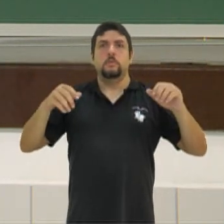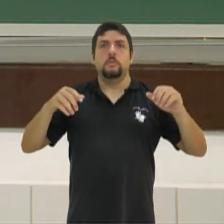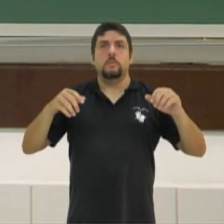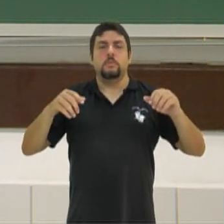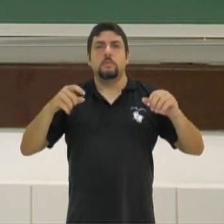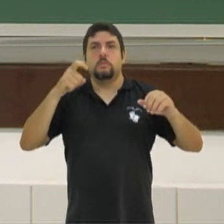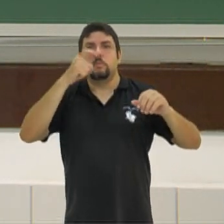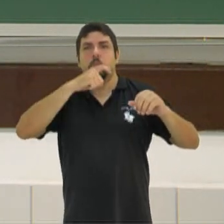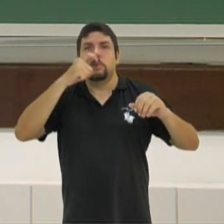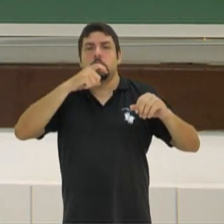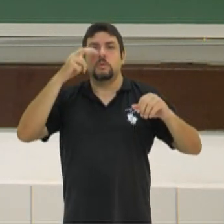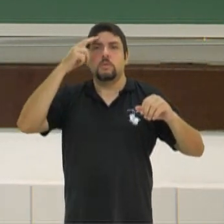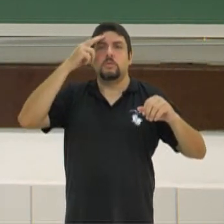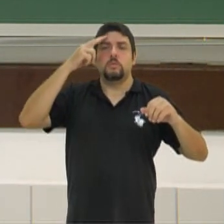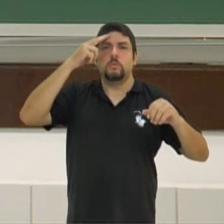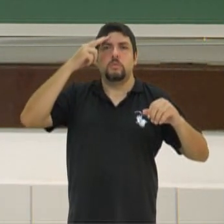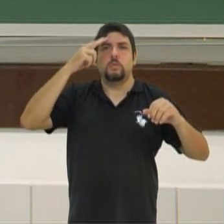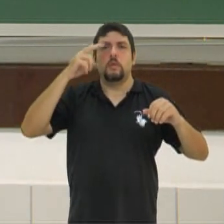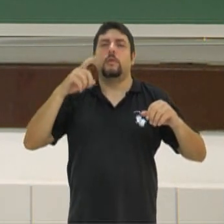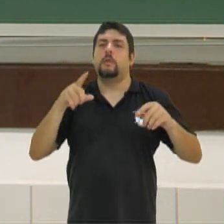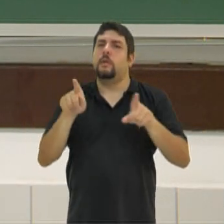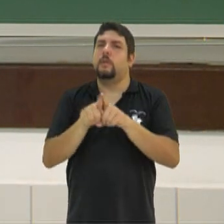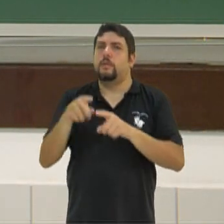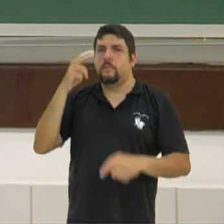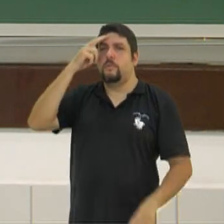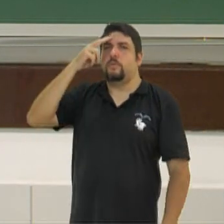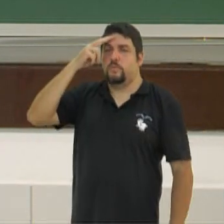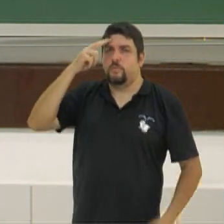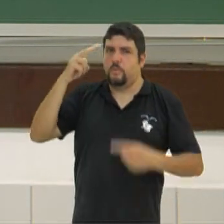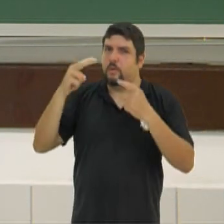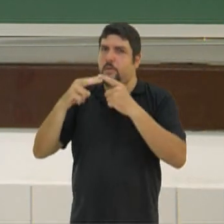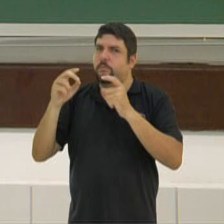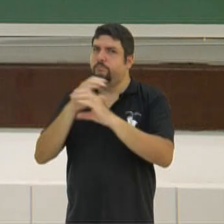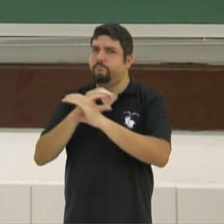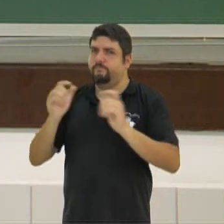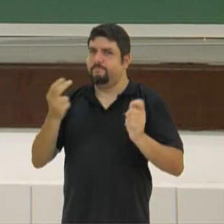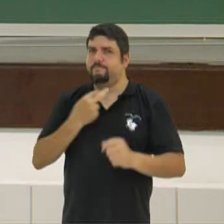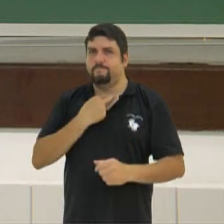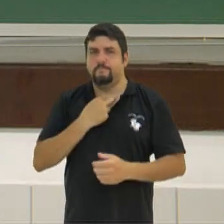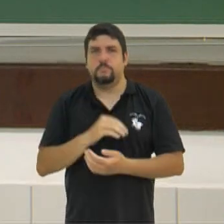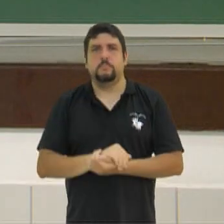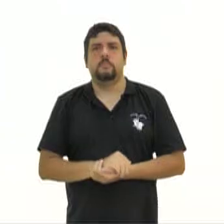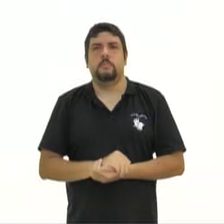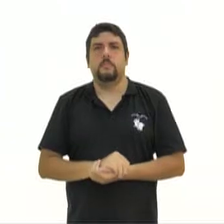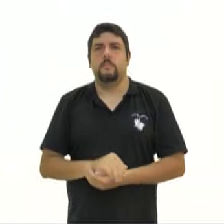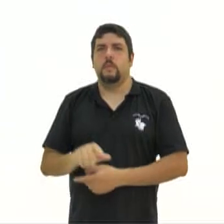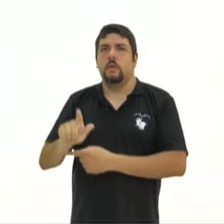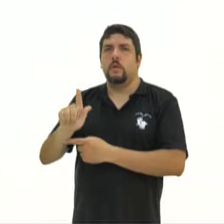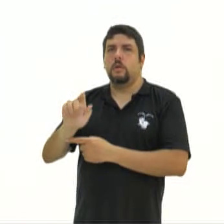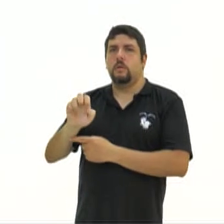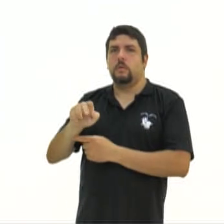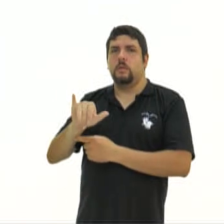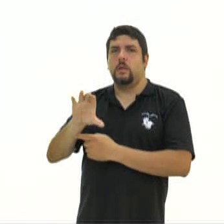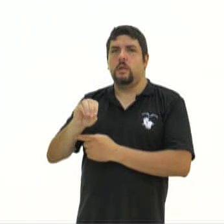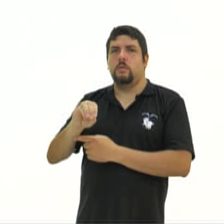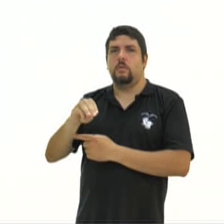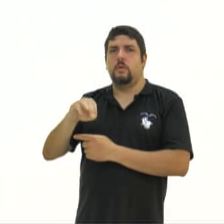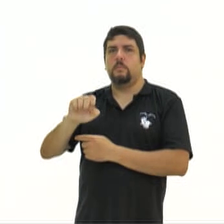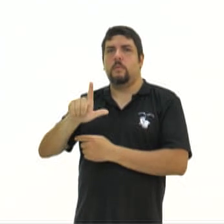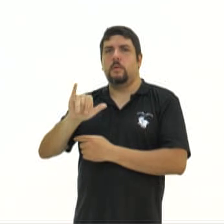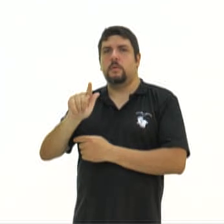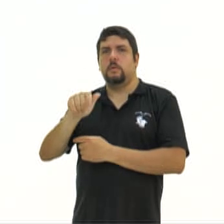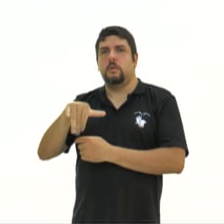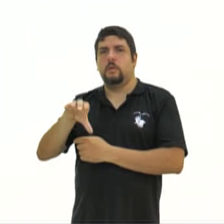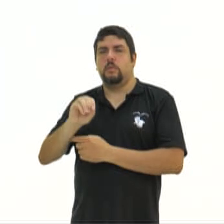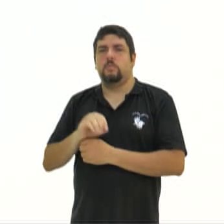a grandes enganos, a grandes erros, tá? Da mesma forma, o gênio maligno. Imagine que Deus seja uma